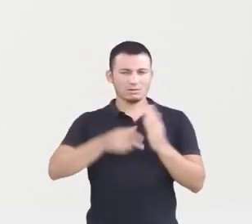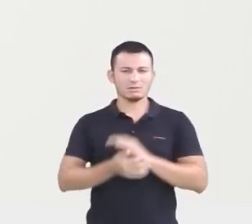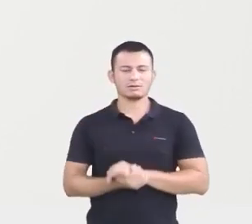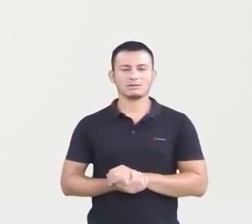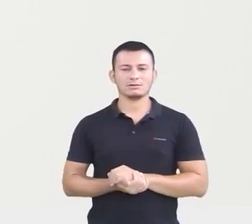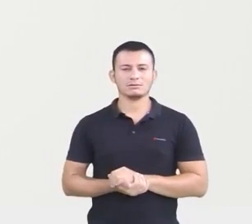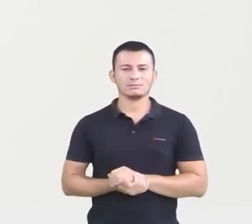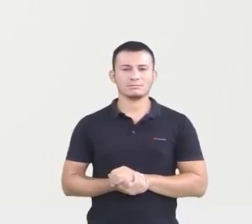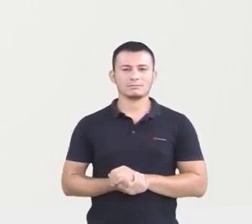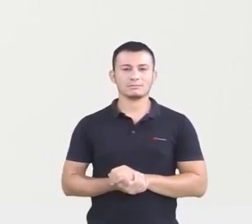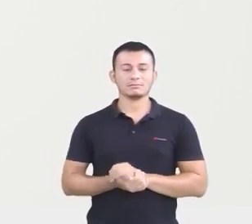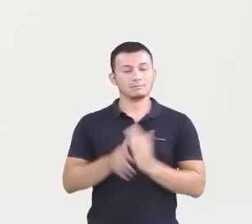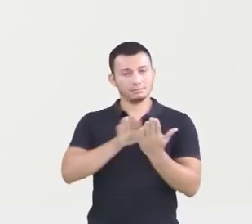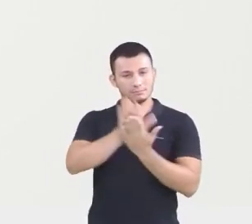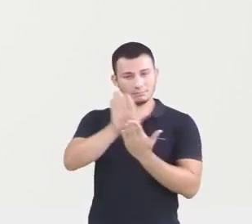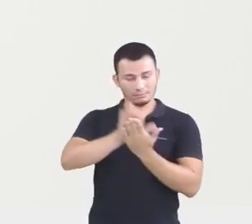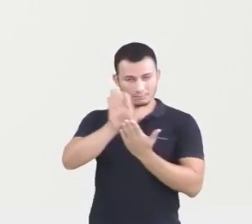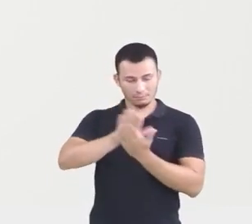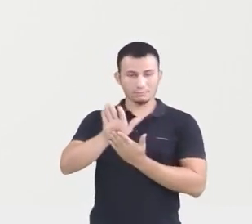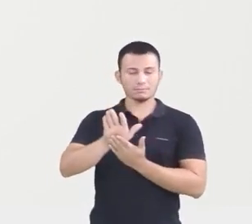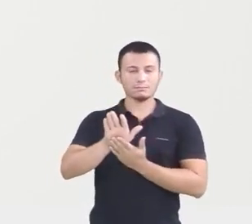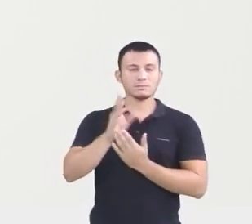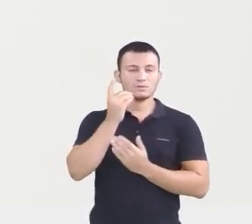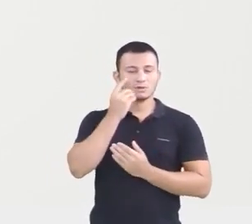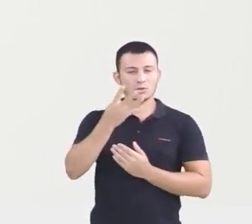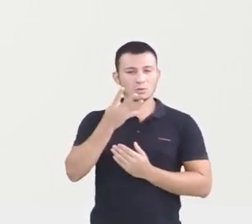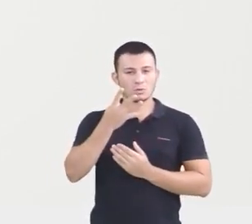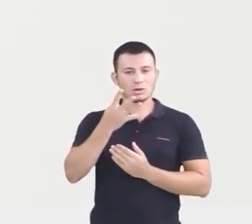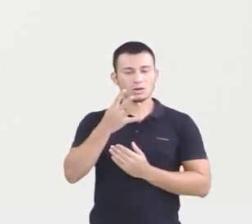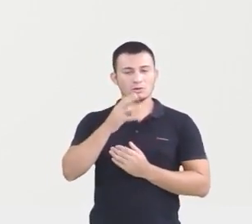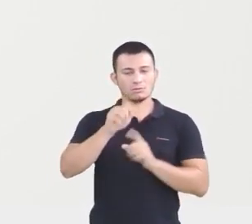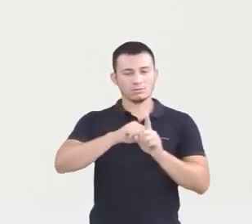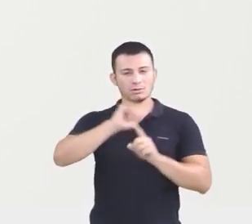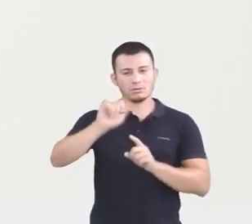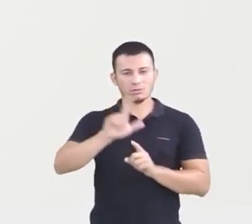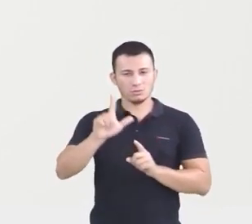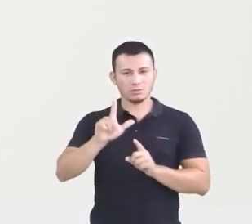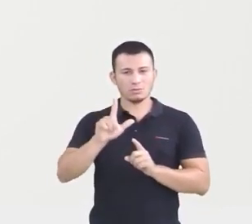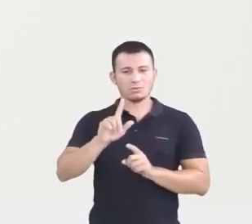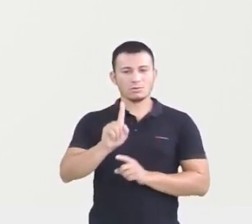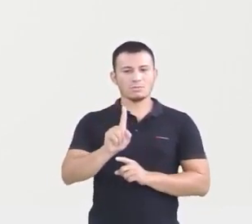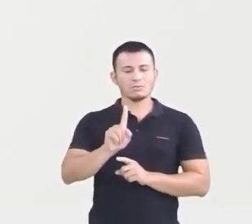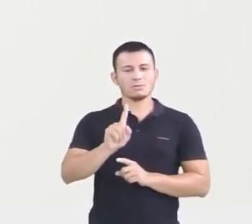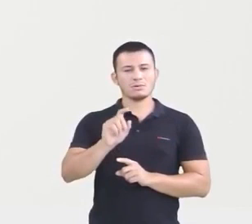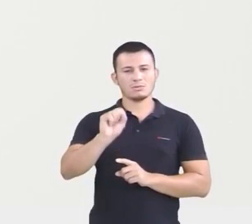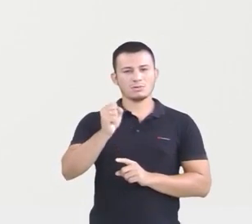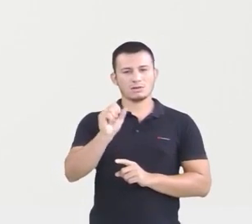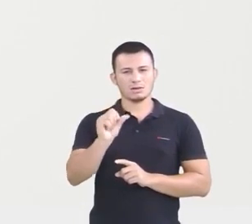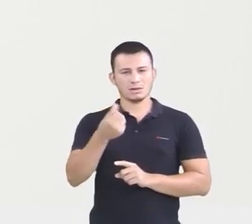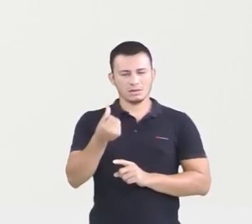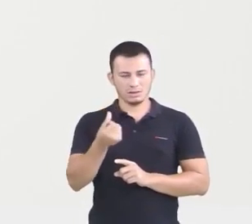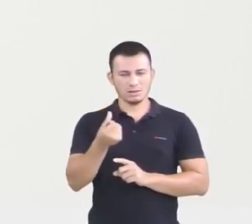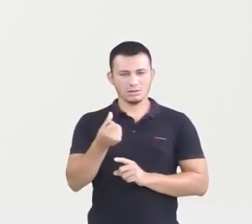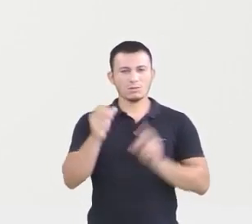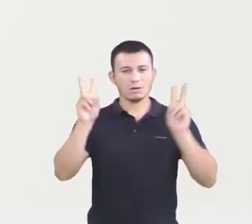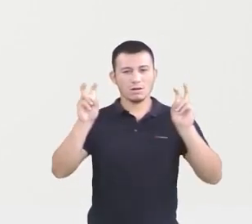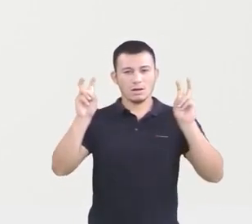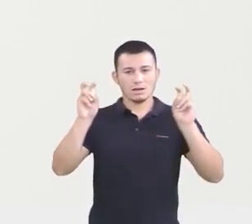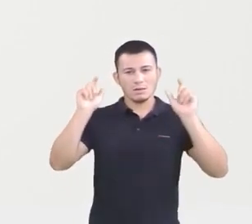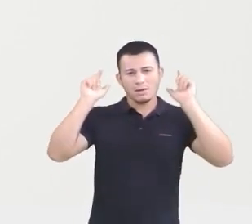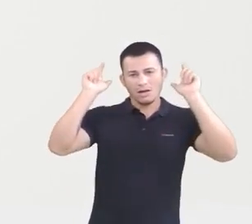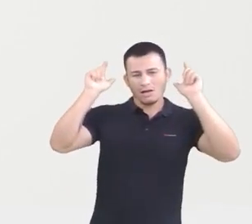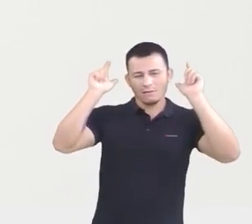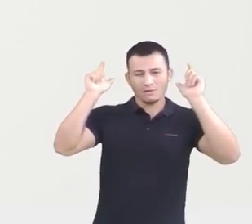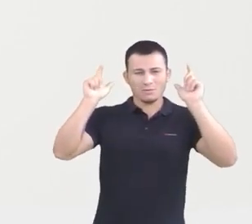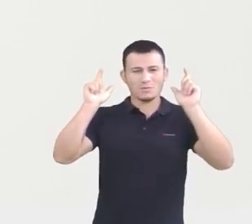Então, publicado em 4 de julho de 1865 por Lewis Carroll, com o título As Aventuras de Alice no País das